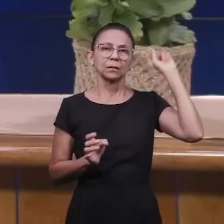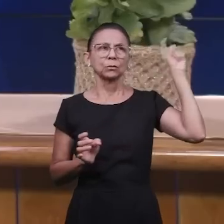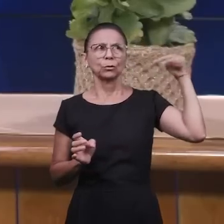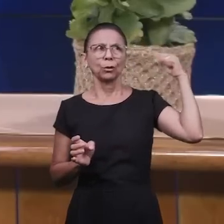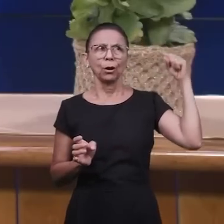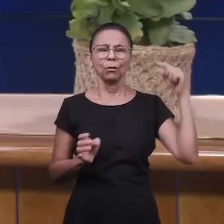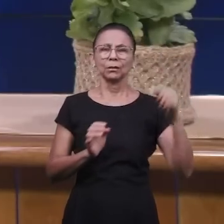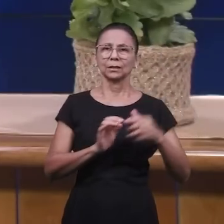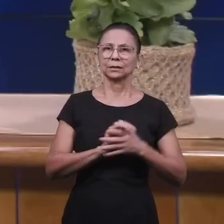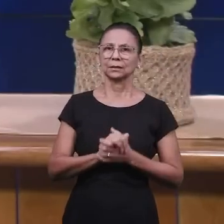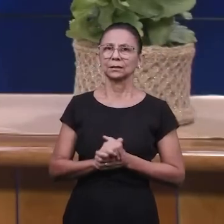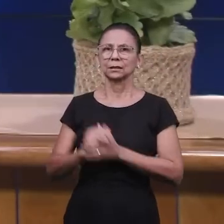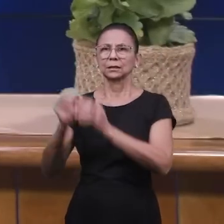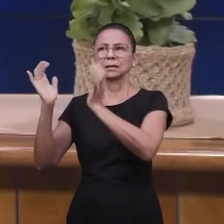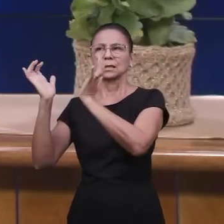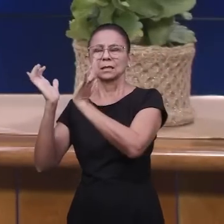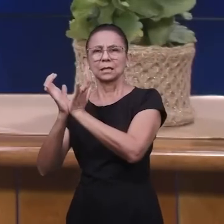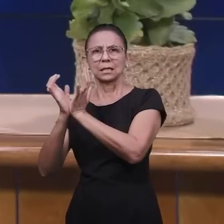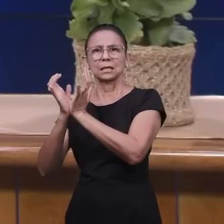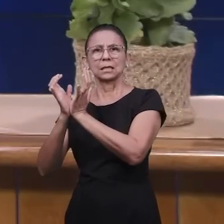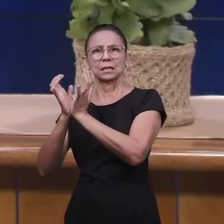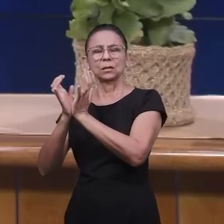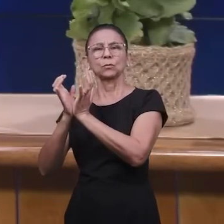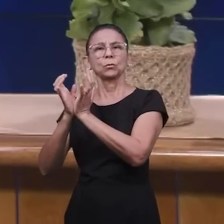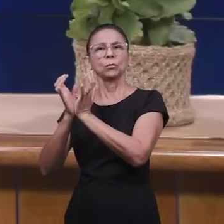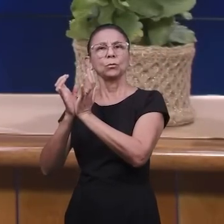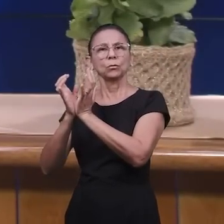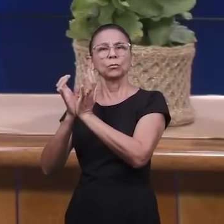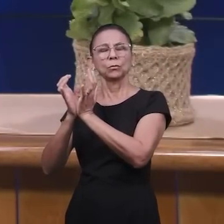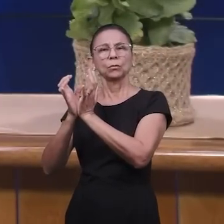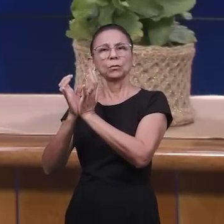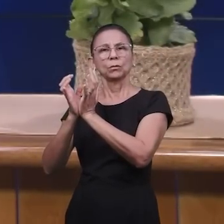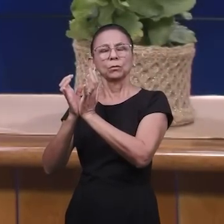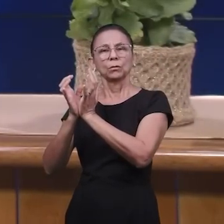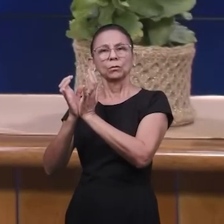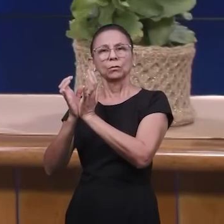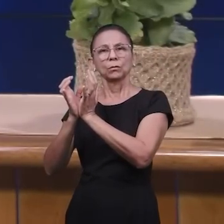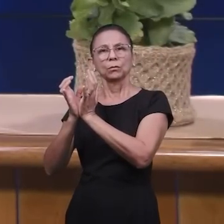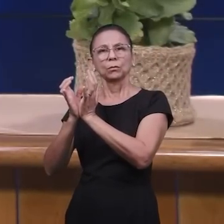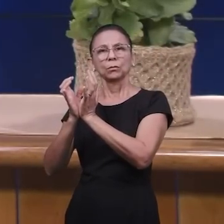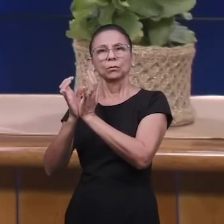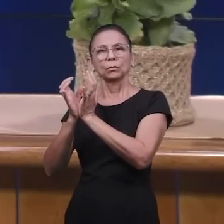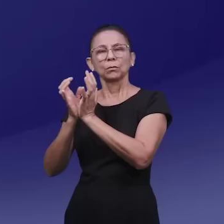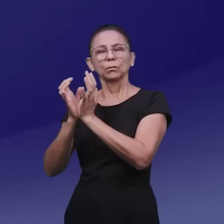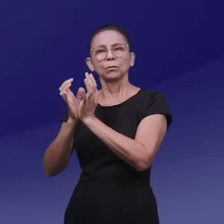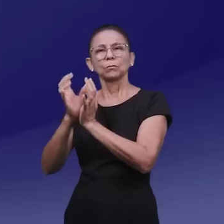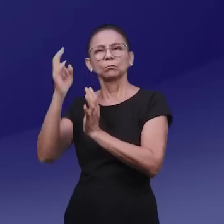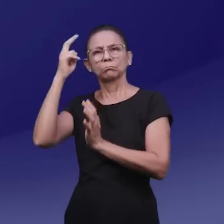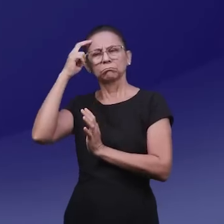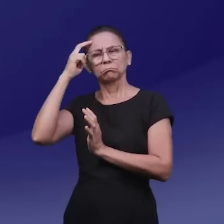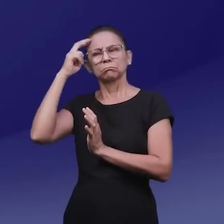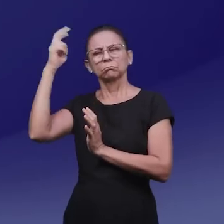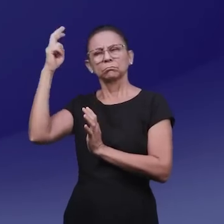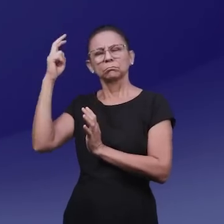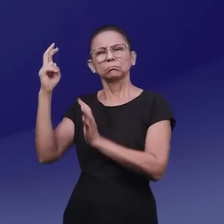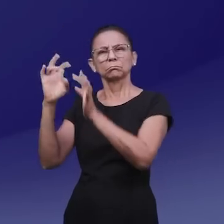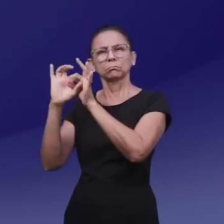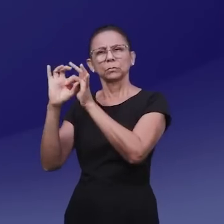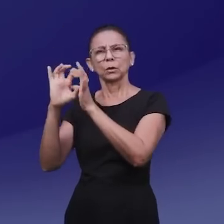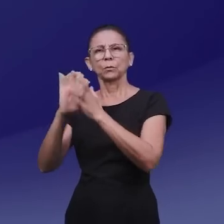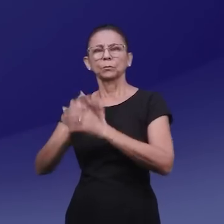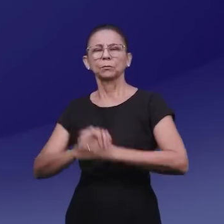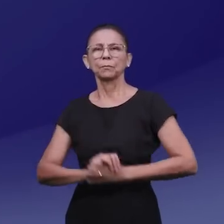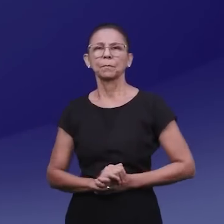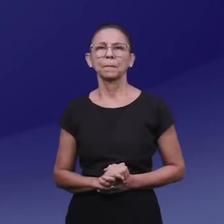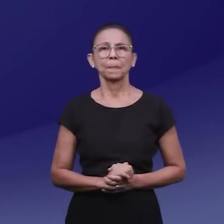Porque as loucas não tinham azeite e não tinham luz para iluminar o seu rosto. As prudentes,